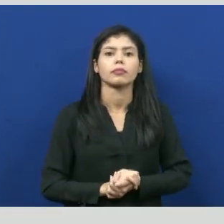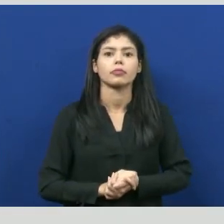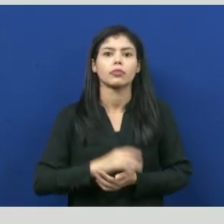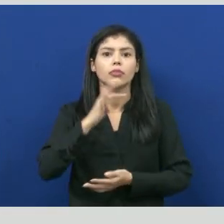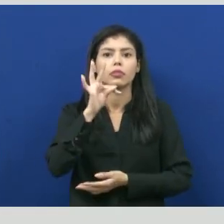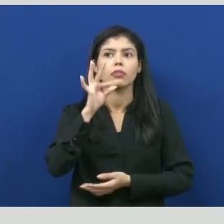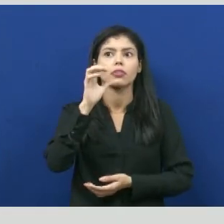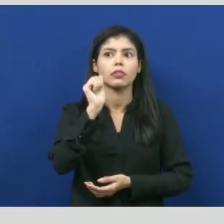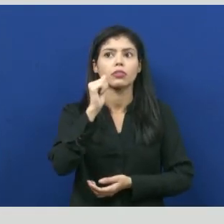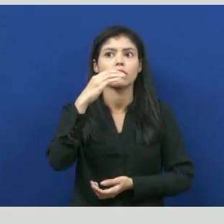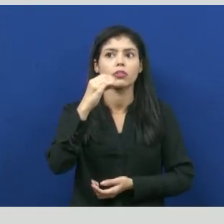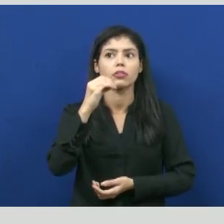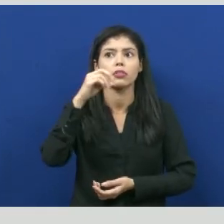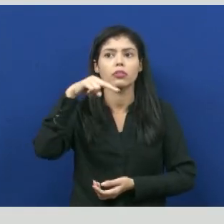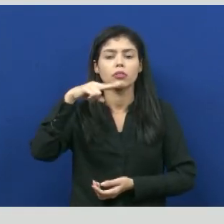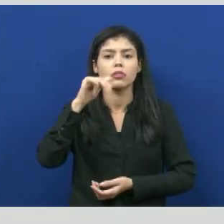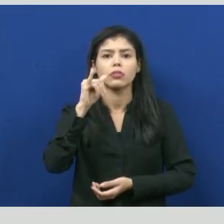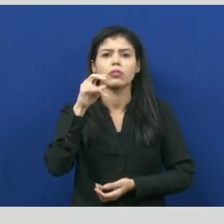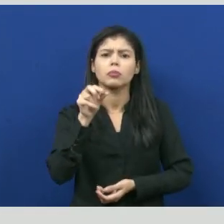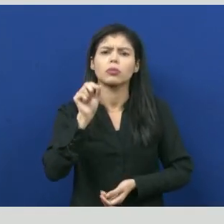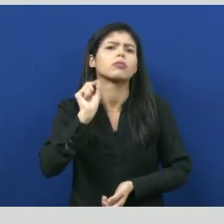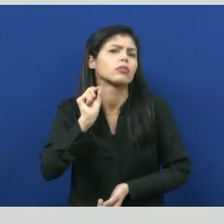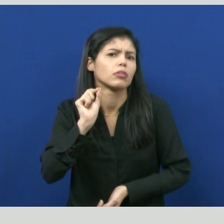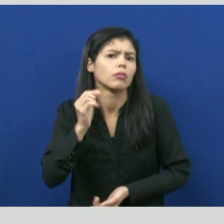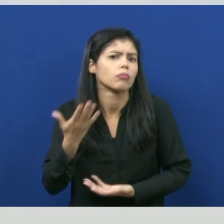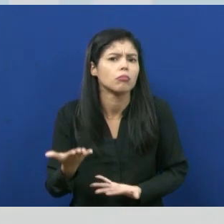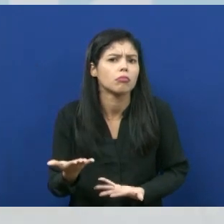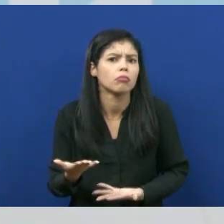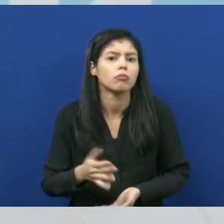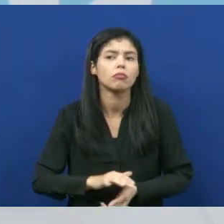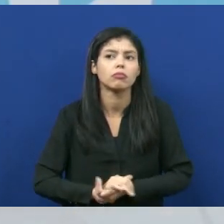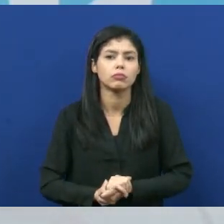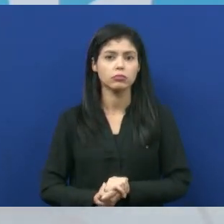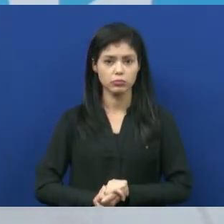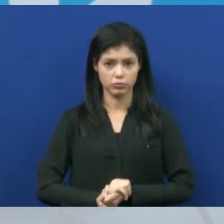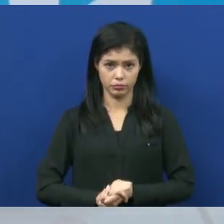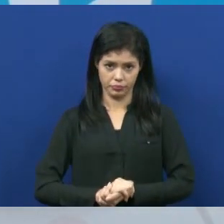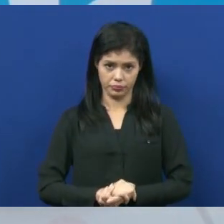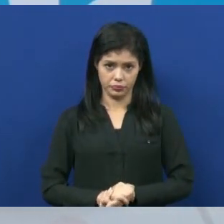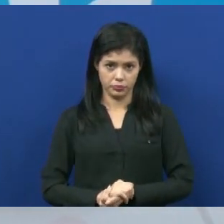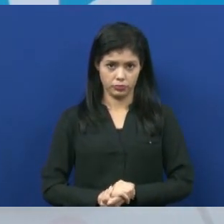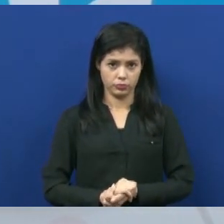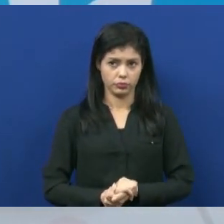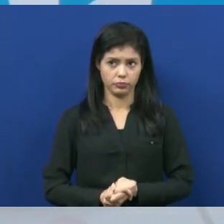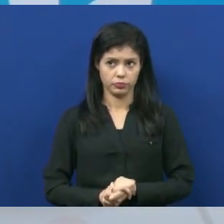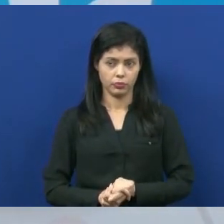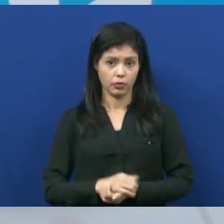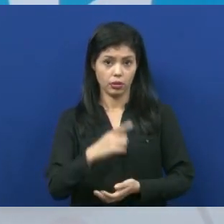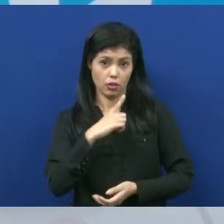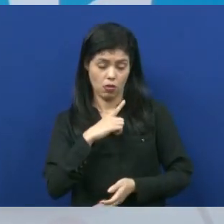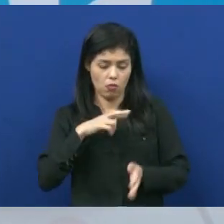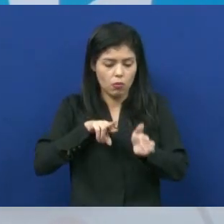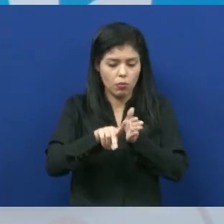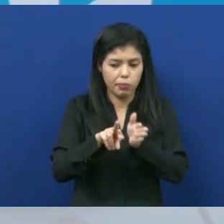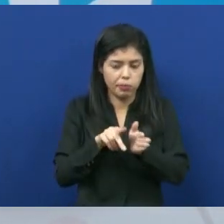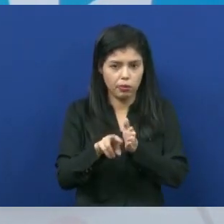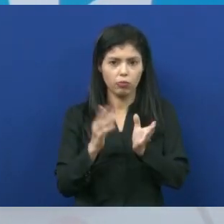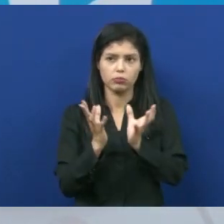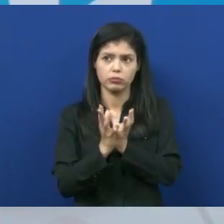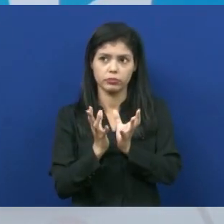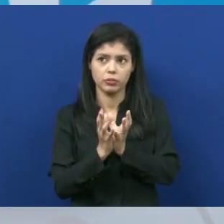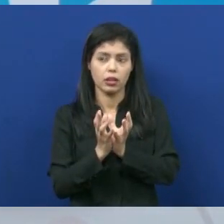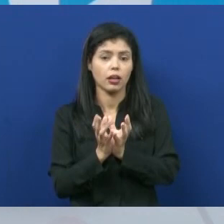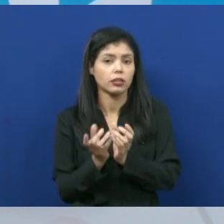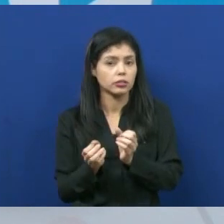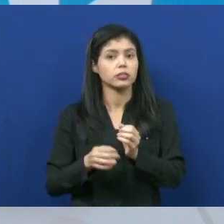E taxonomia. O que seria taxonomia? É um ramo da biologia que